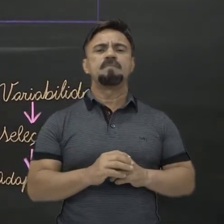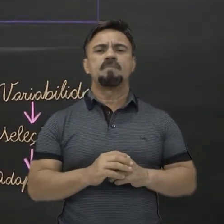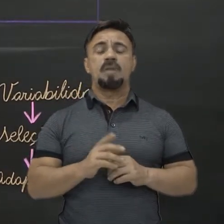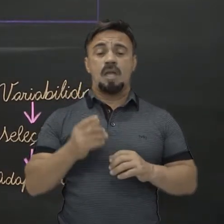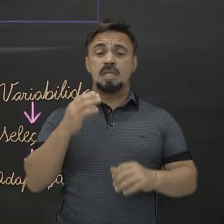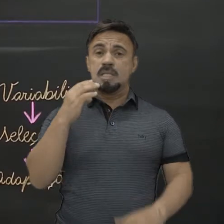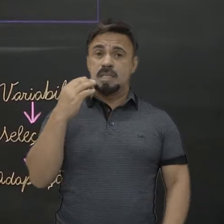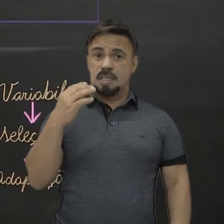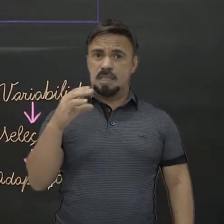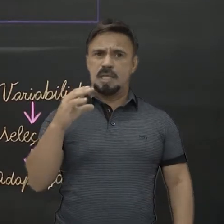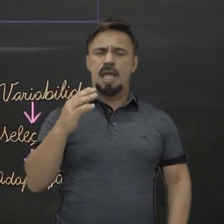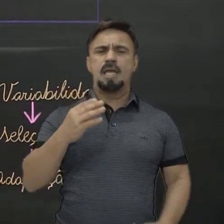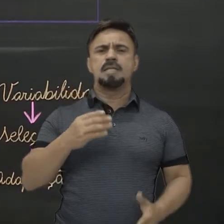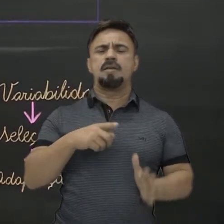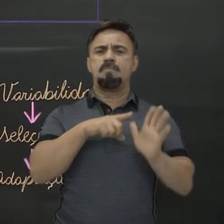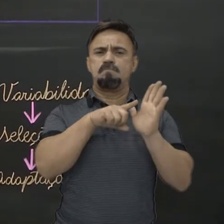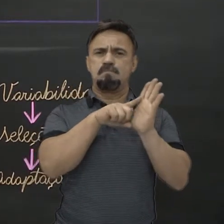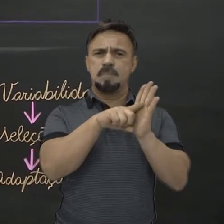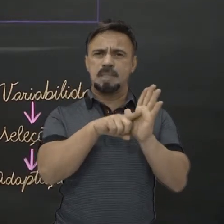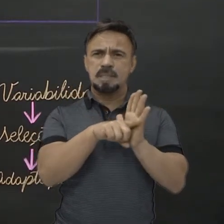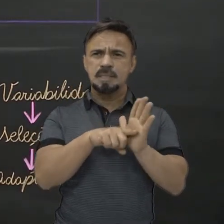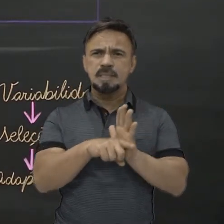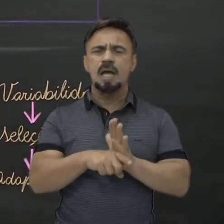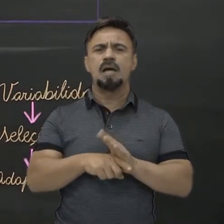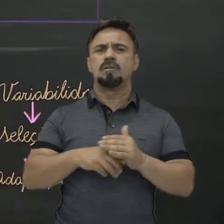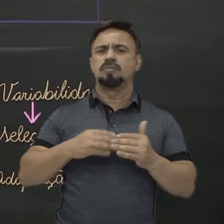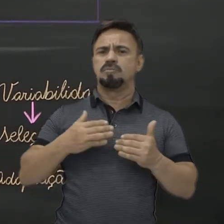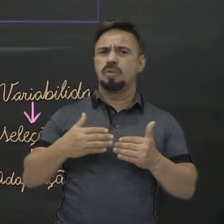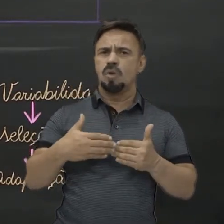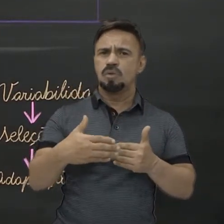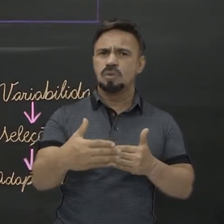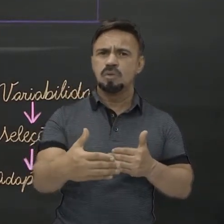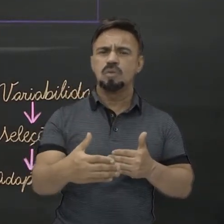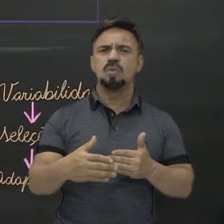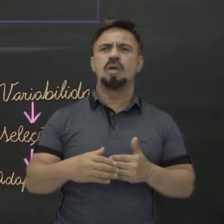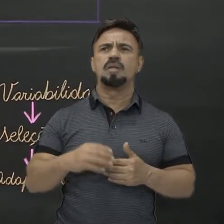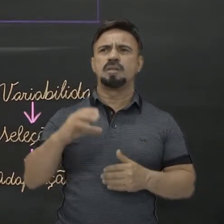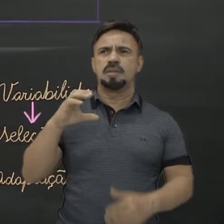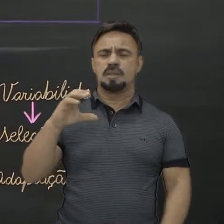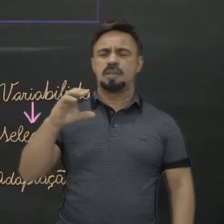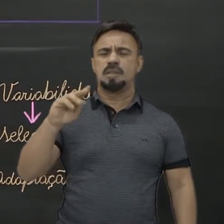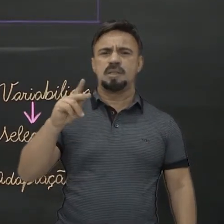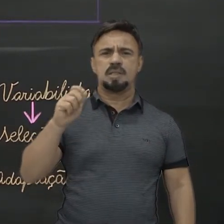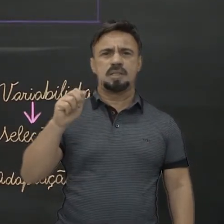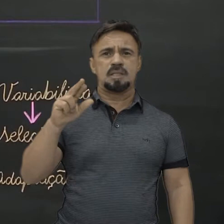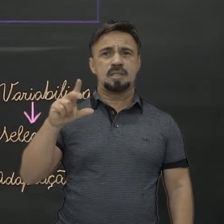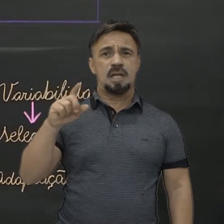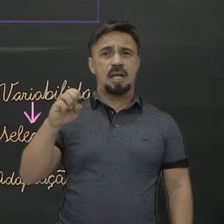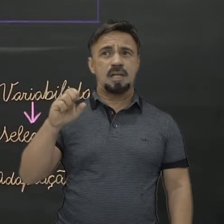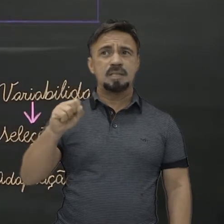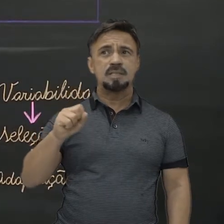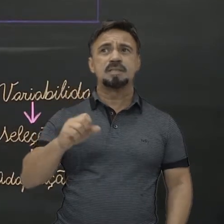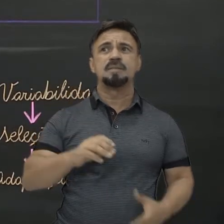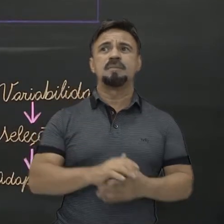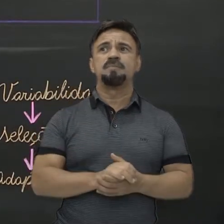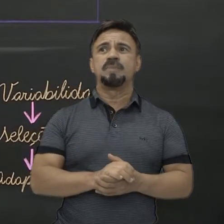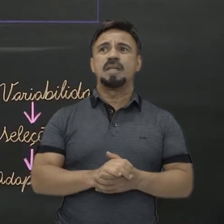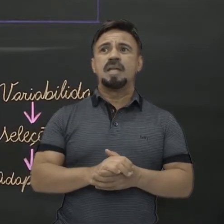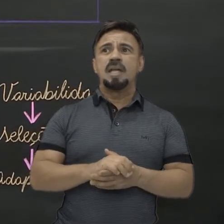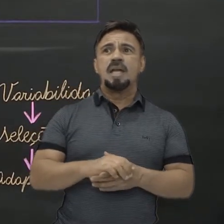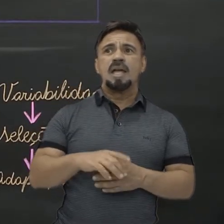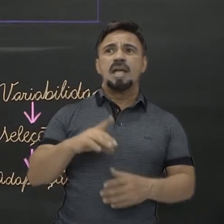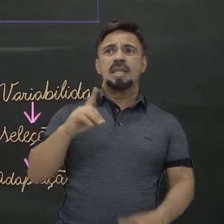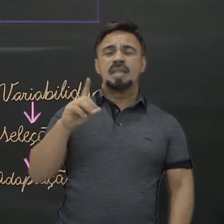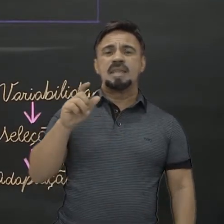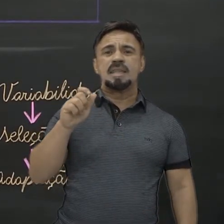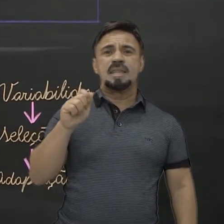ciência ela foi continuando, as pesquisas foram continuando. Charles Darwin cunhou aí o que a gente chama do darwinismo. Ele